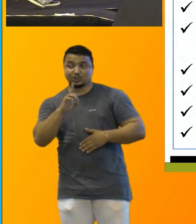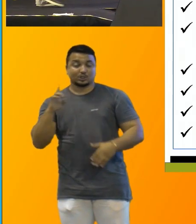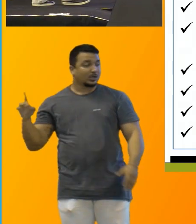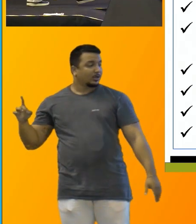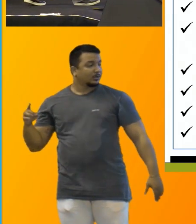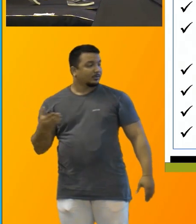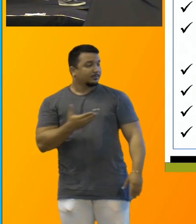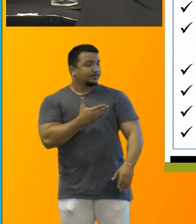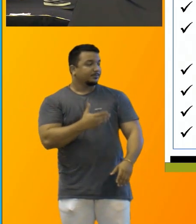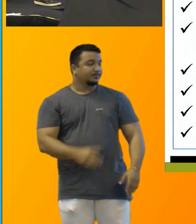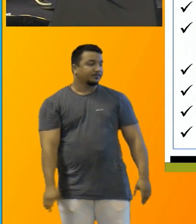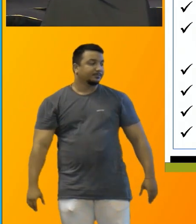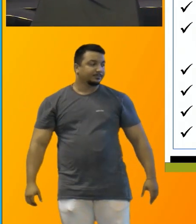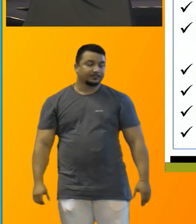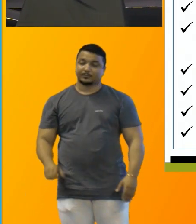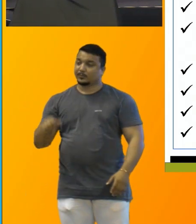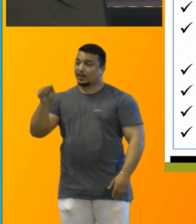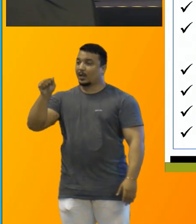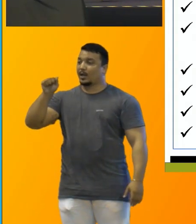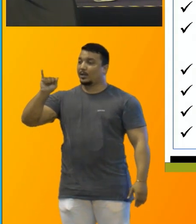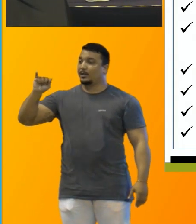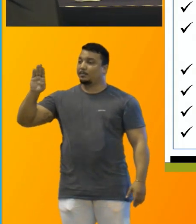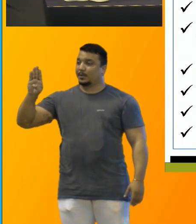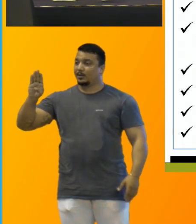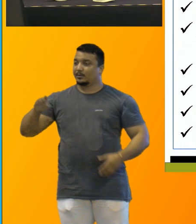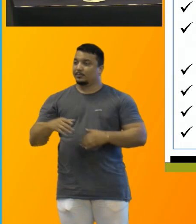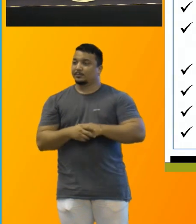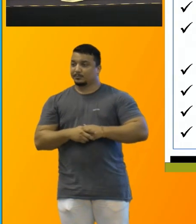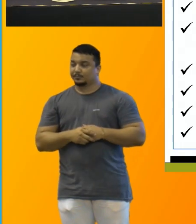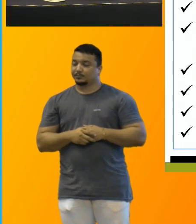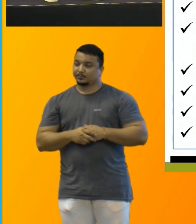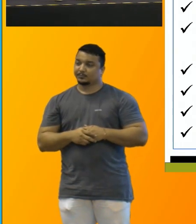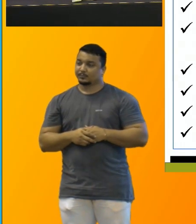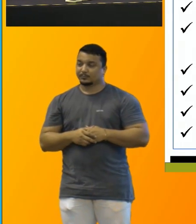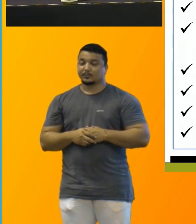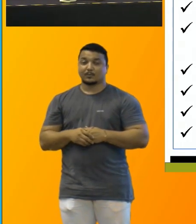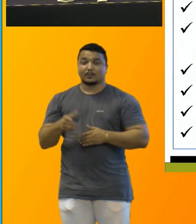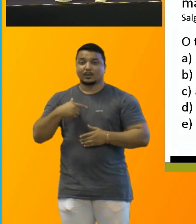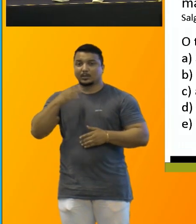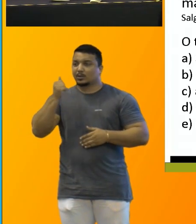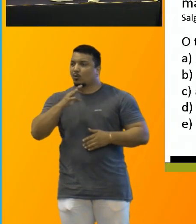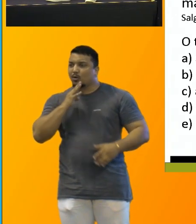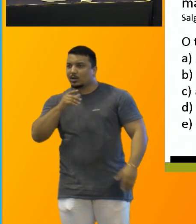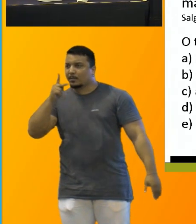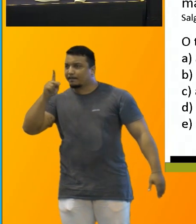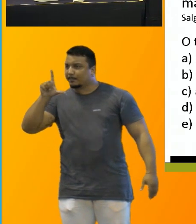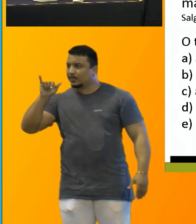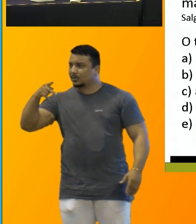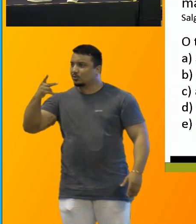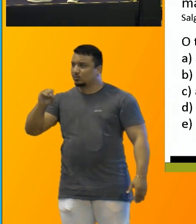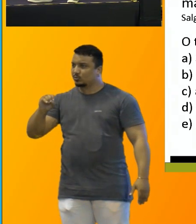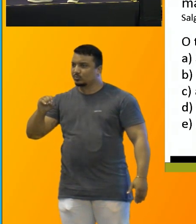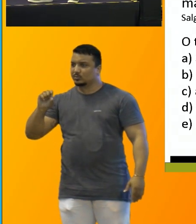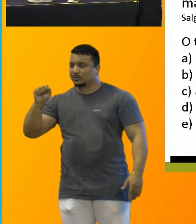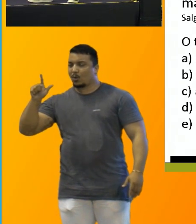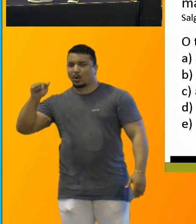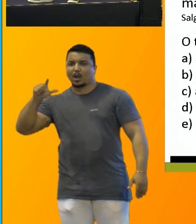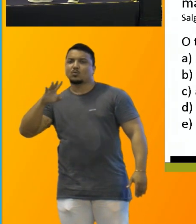só, da AIB. Se você sabe disso, se você sabe quem era Plínio Salgado, você já matou a